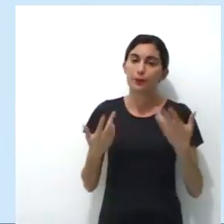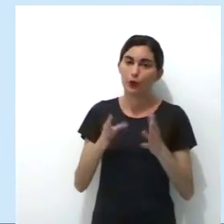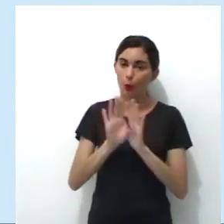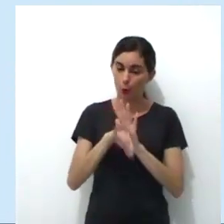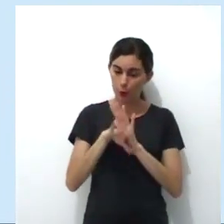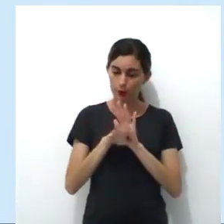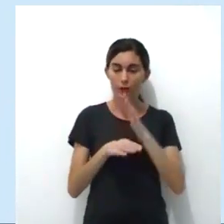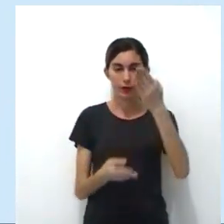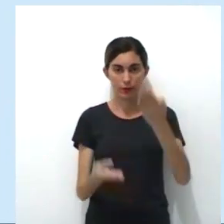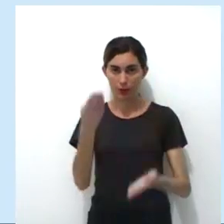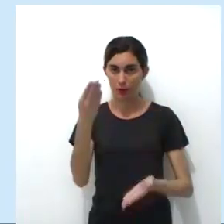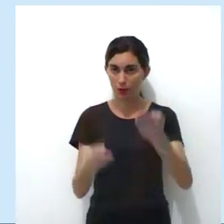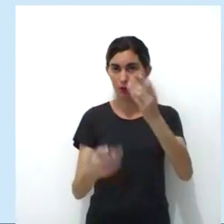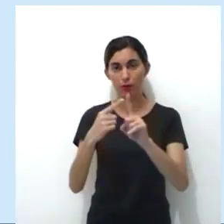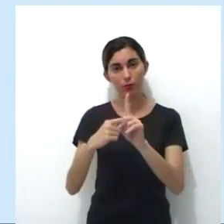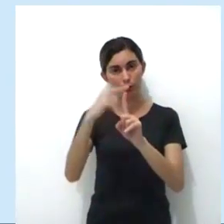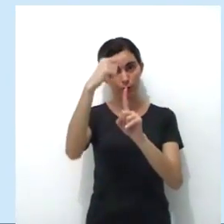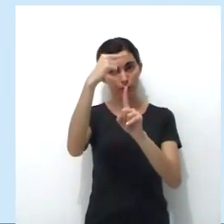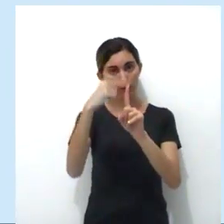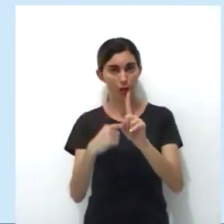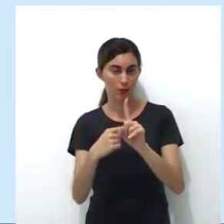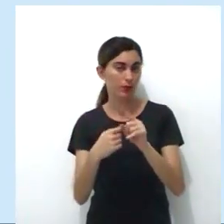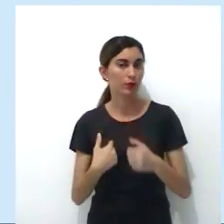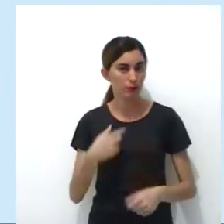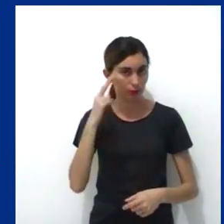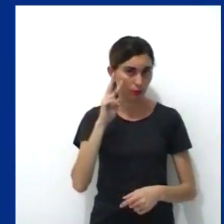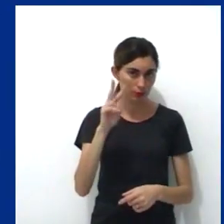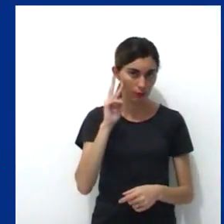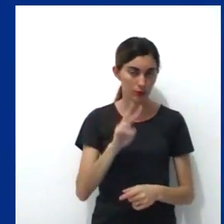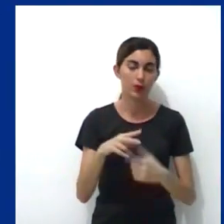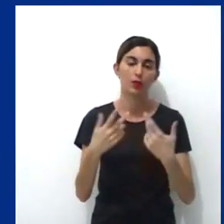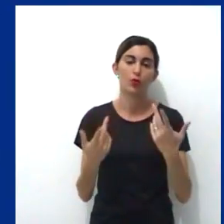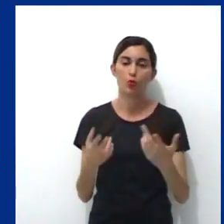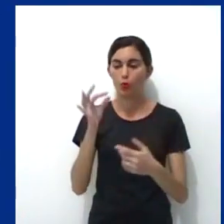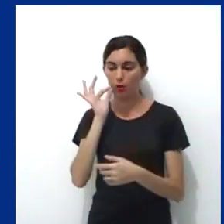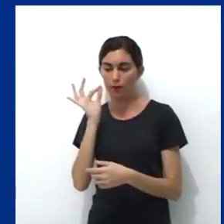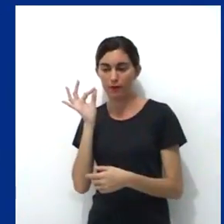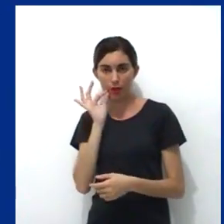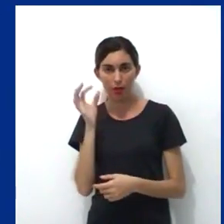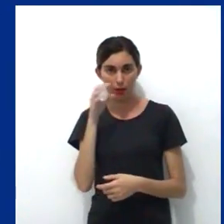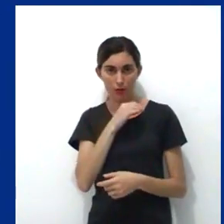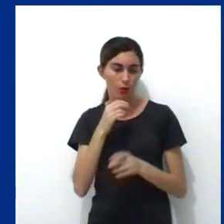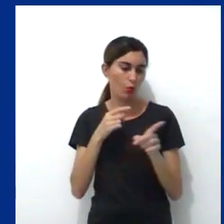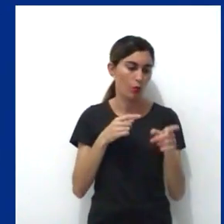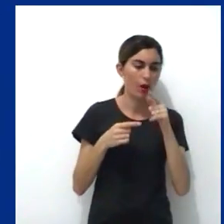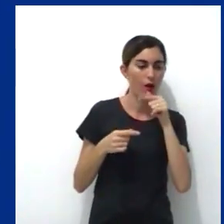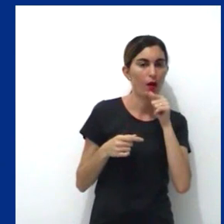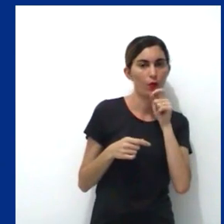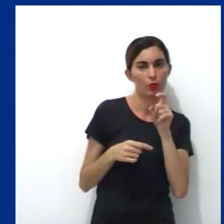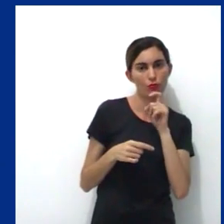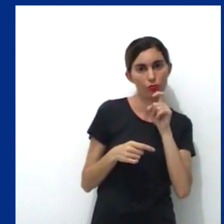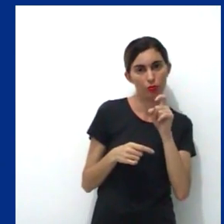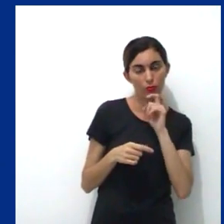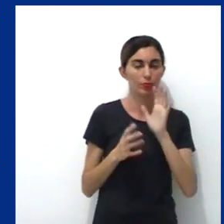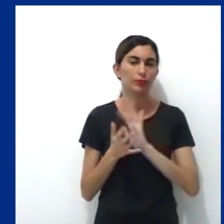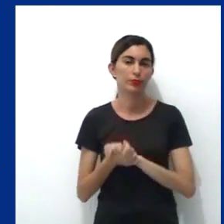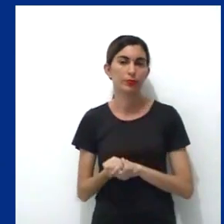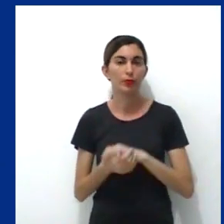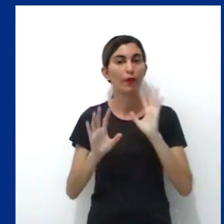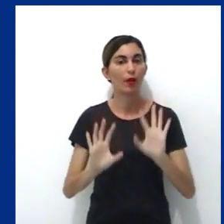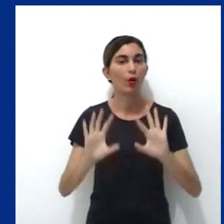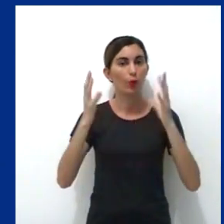sabe. Mas você sabe explicar por que isso acontece e como isso acontece? Bom,